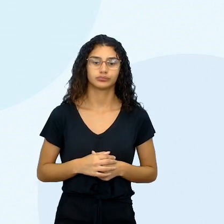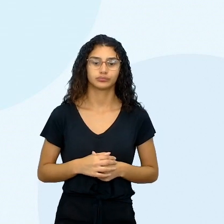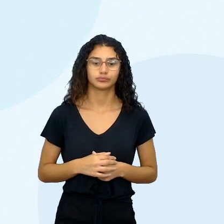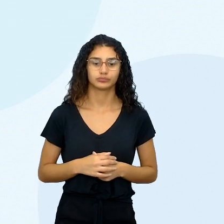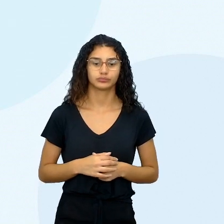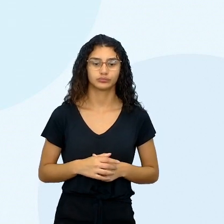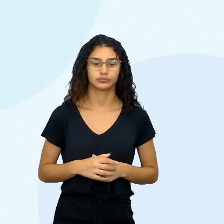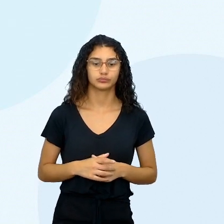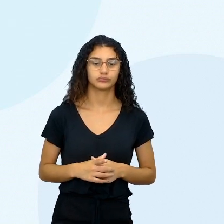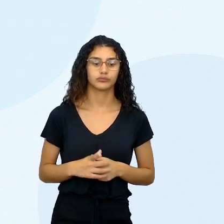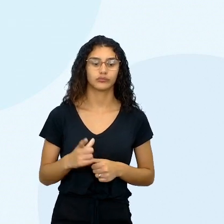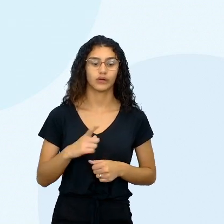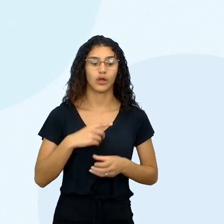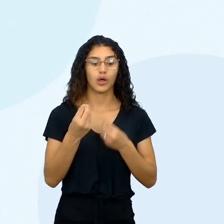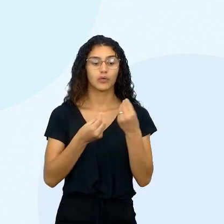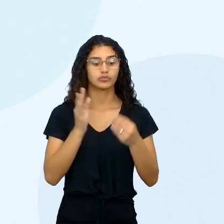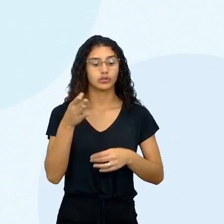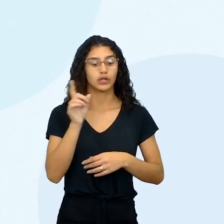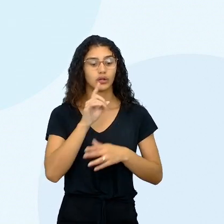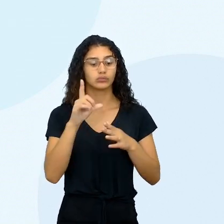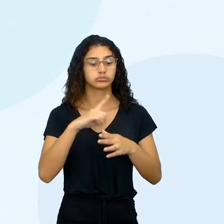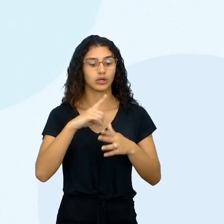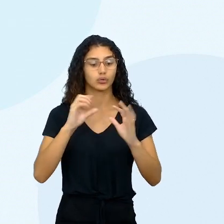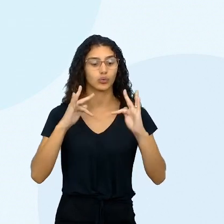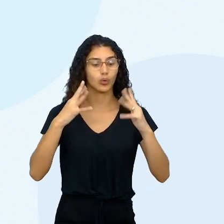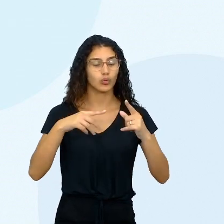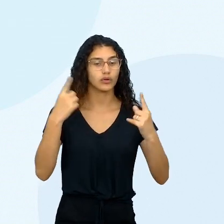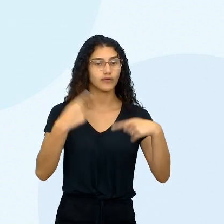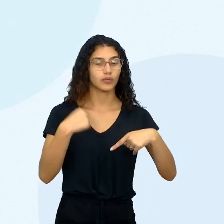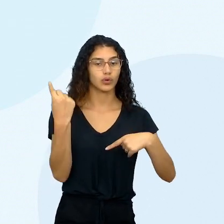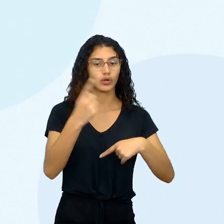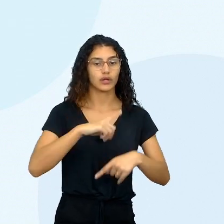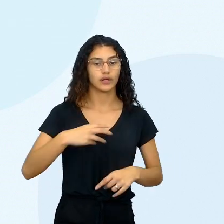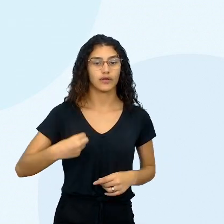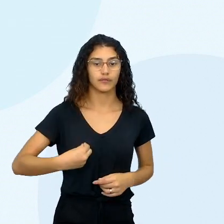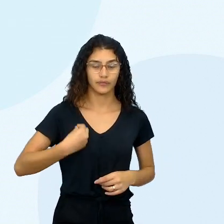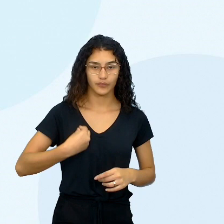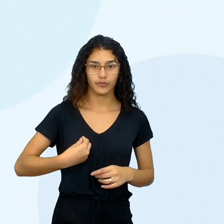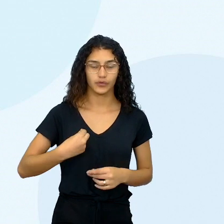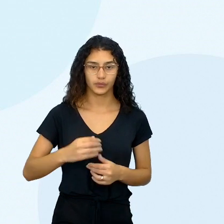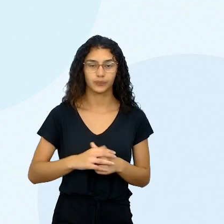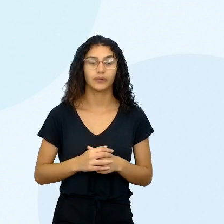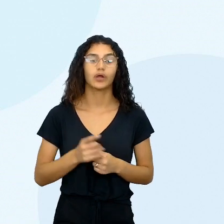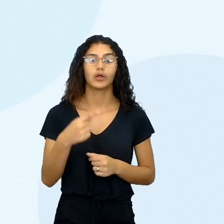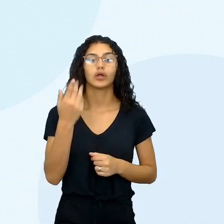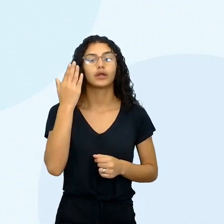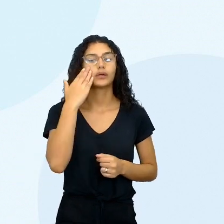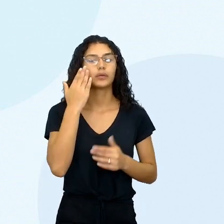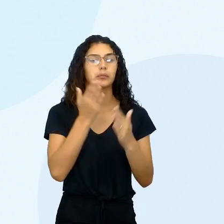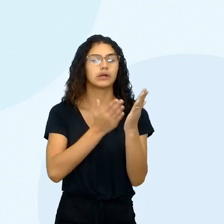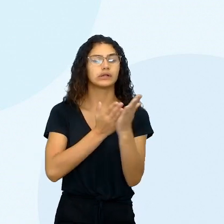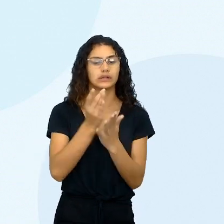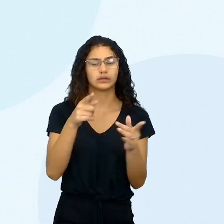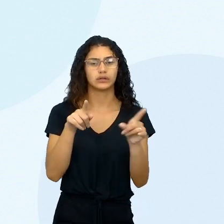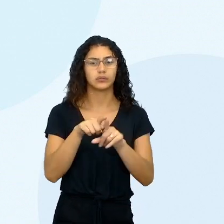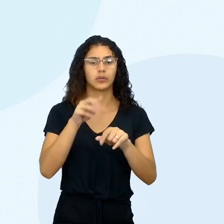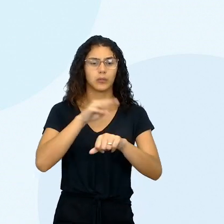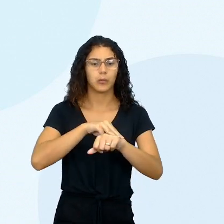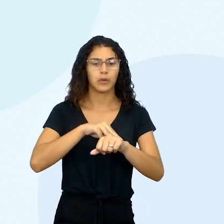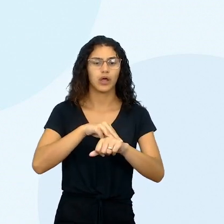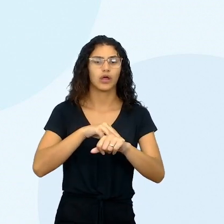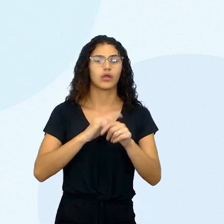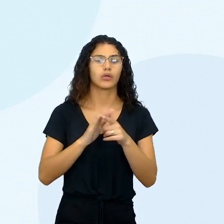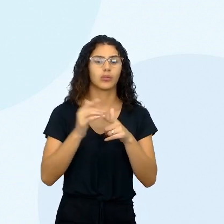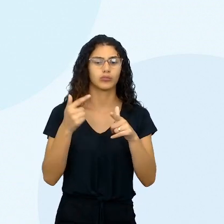tem, como se já não bastasse todos os desafios que a gente tem vivido e vive, né, a gente está passando por um momento